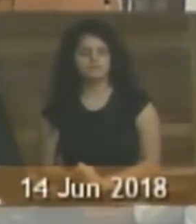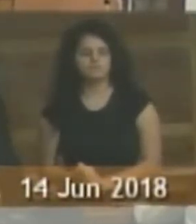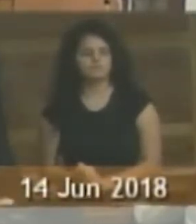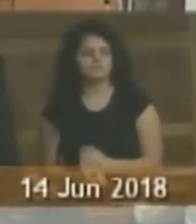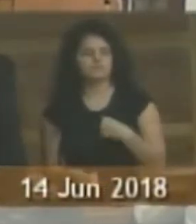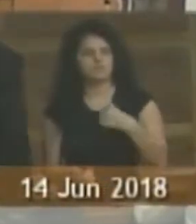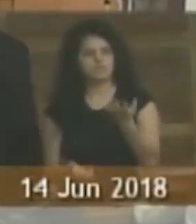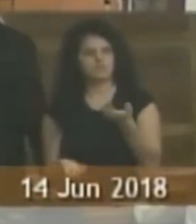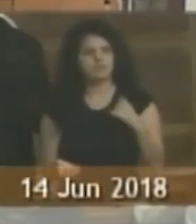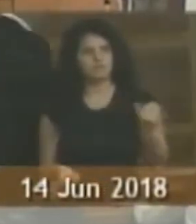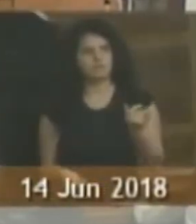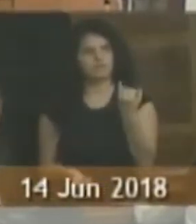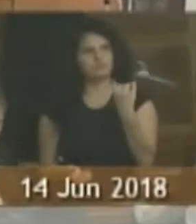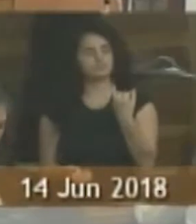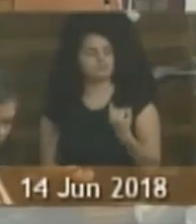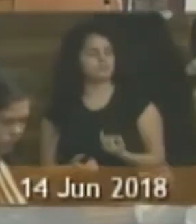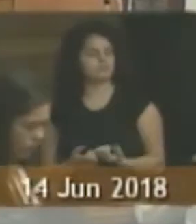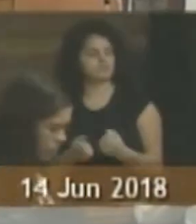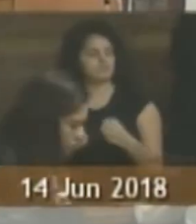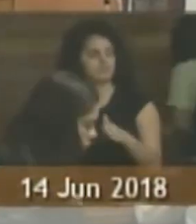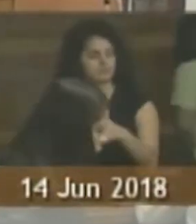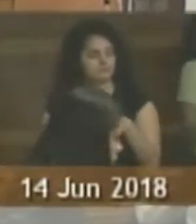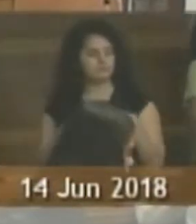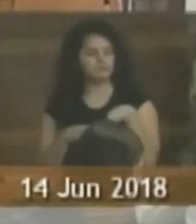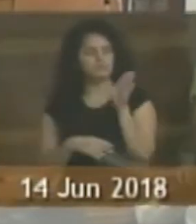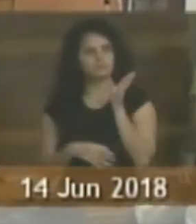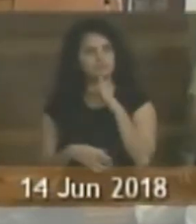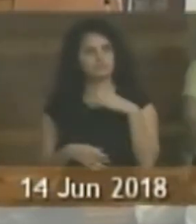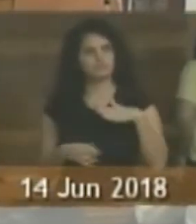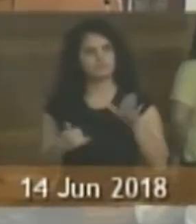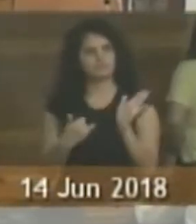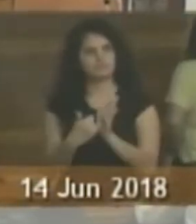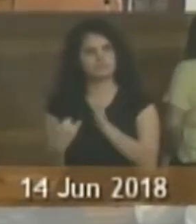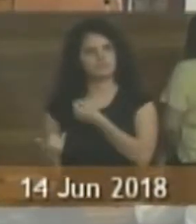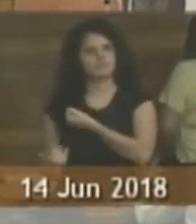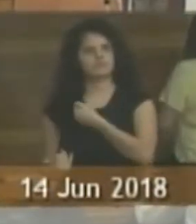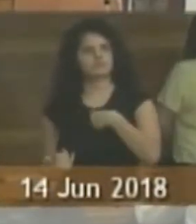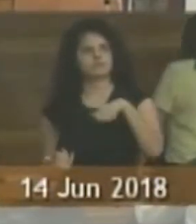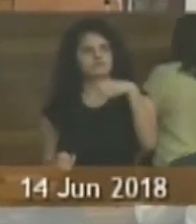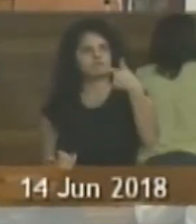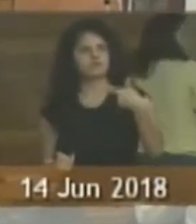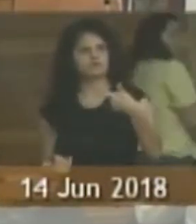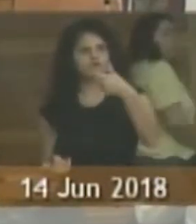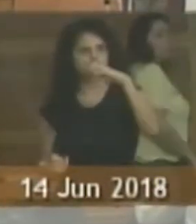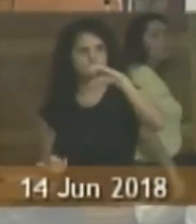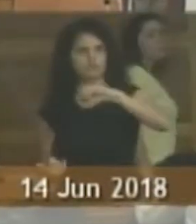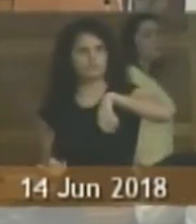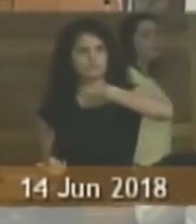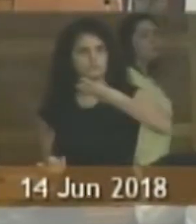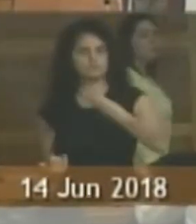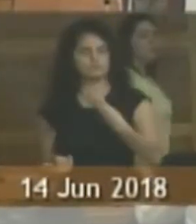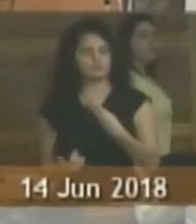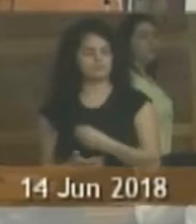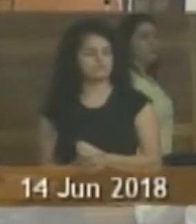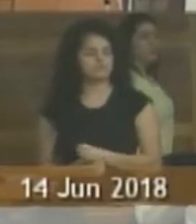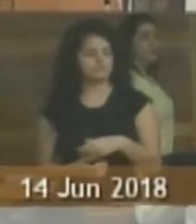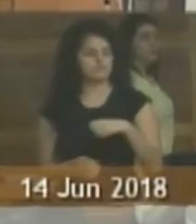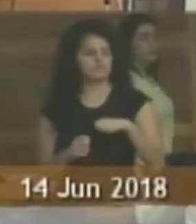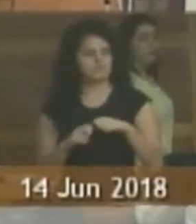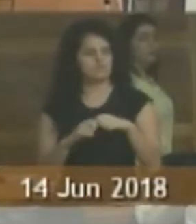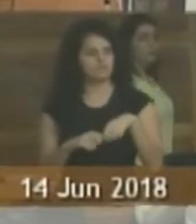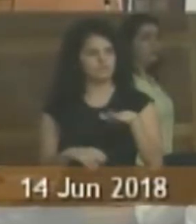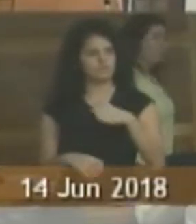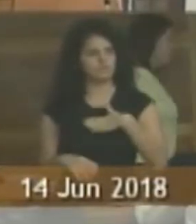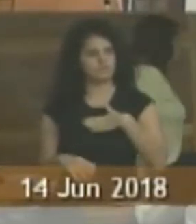Queria aproveitar a oportunidade de solicitar regime de urgência para o requerimento número 293/2018, de minha autoria, por favor,